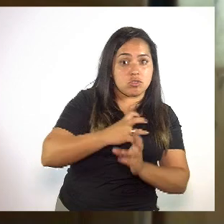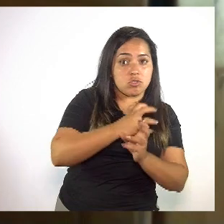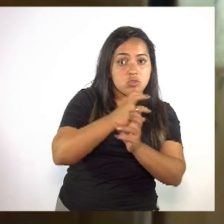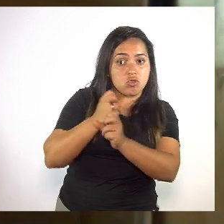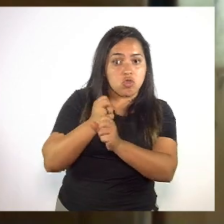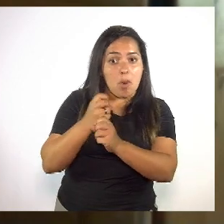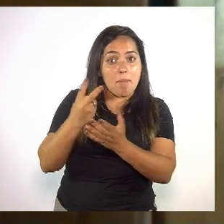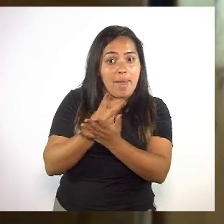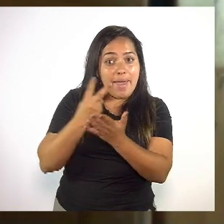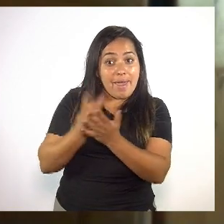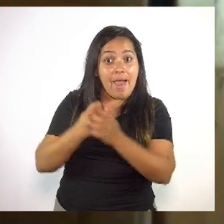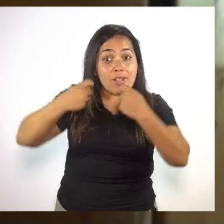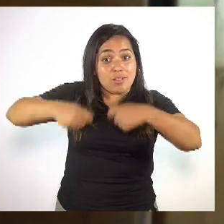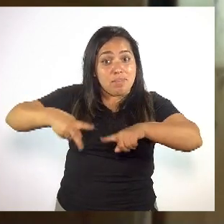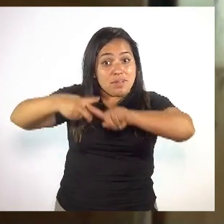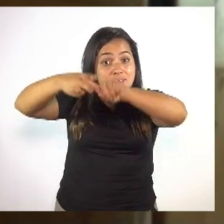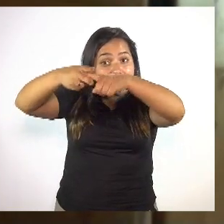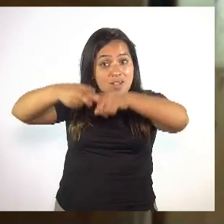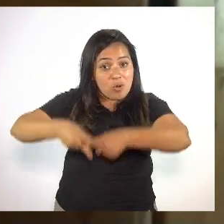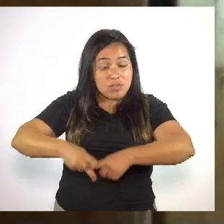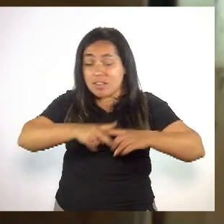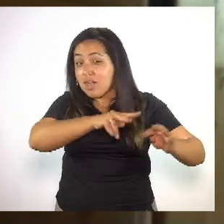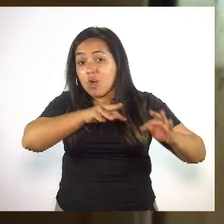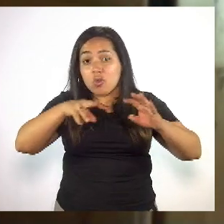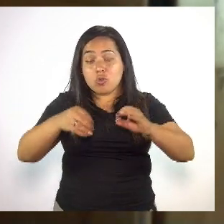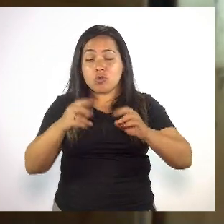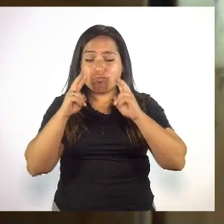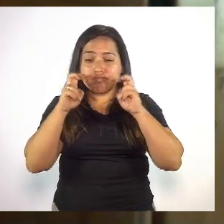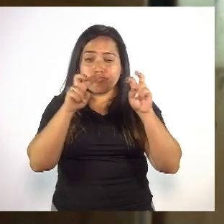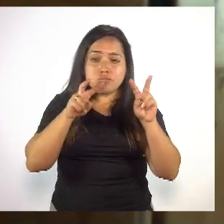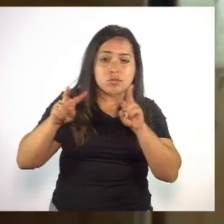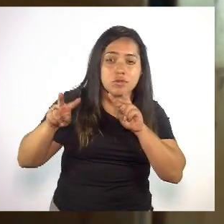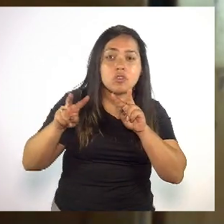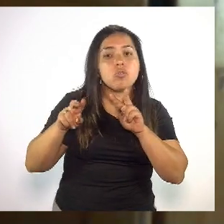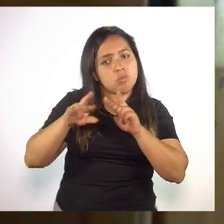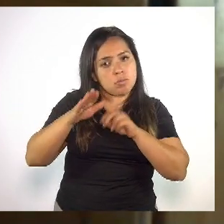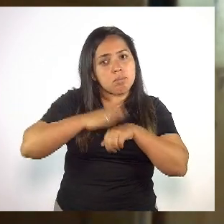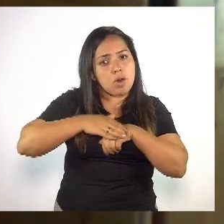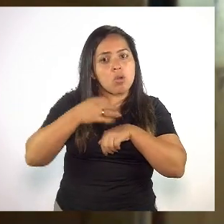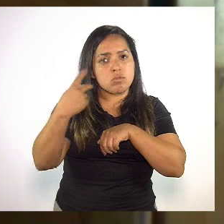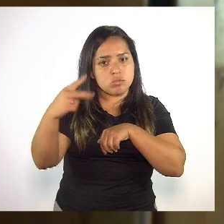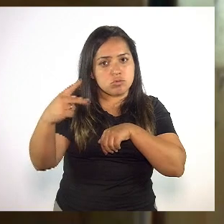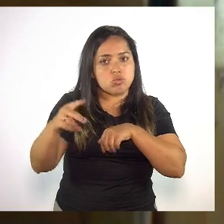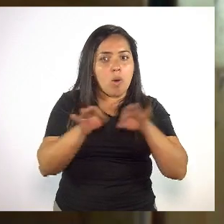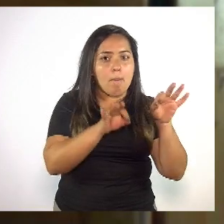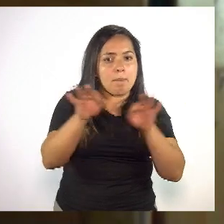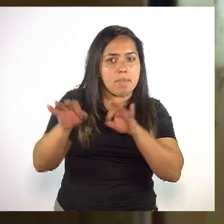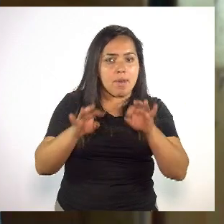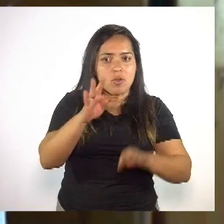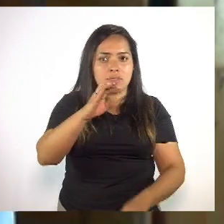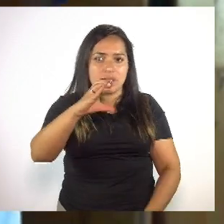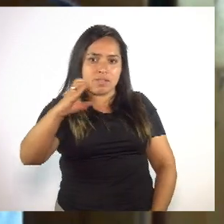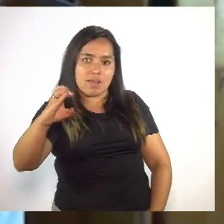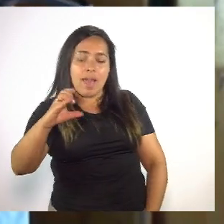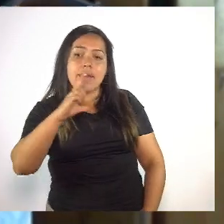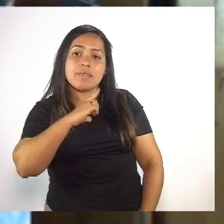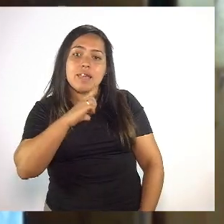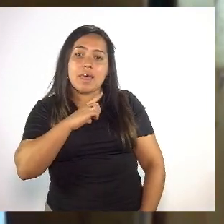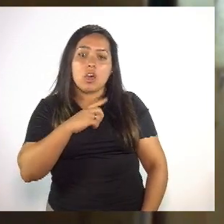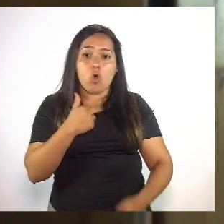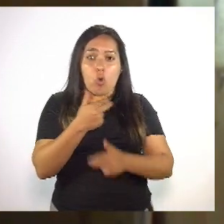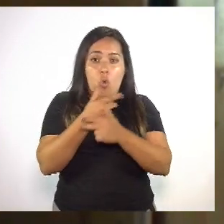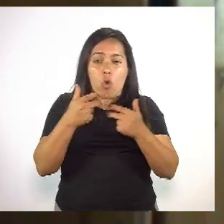apresentadas pelo Egrégio Tribunal de Contas. Depois o senhor diz o seguinte: regularidades